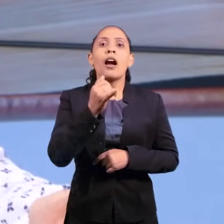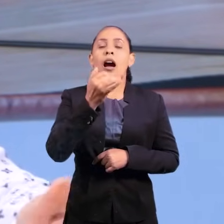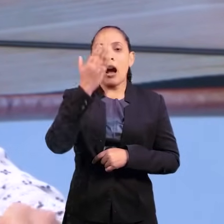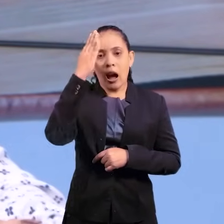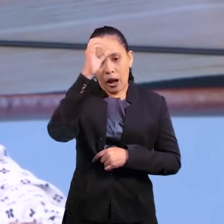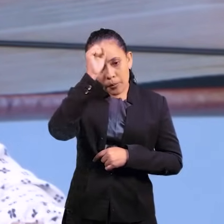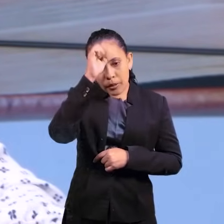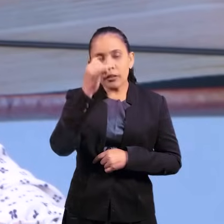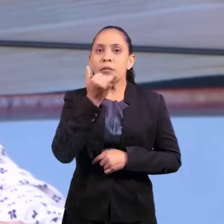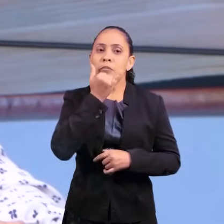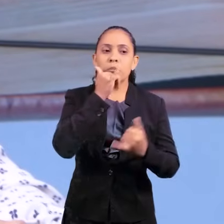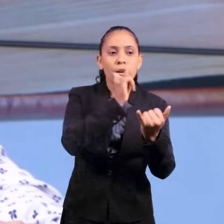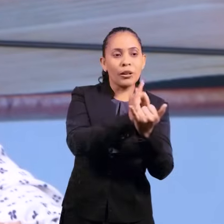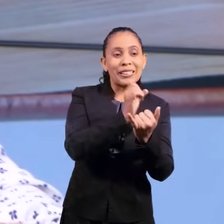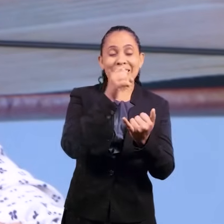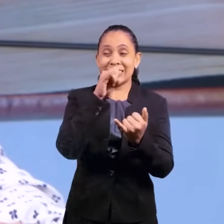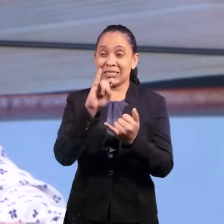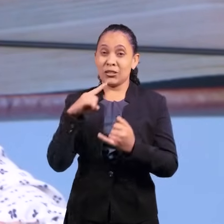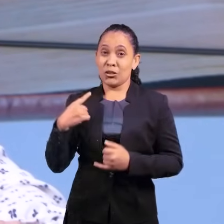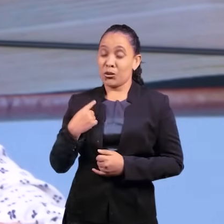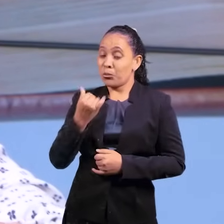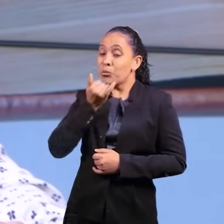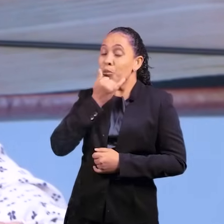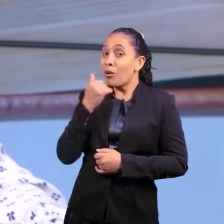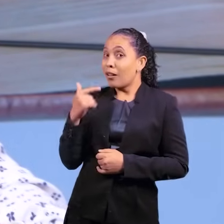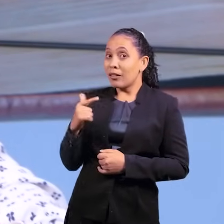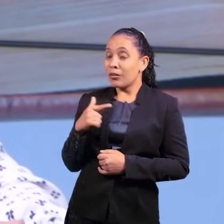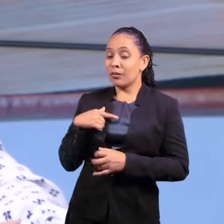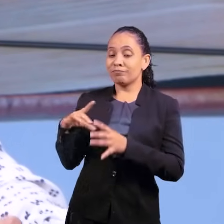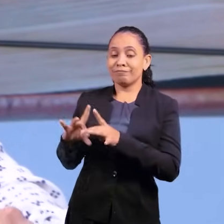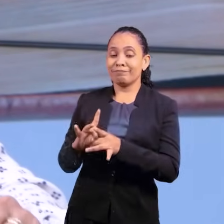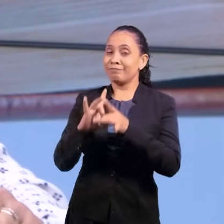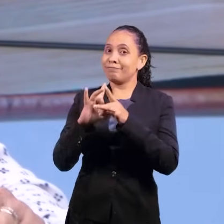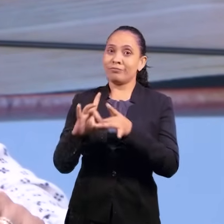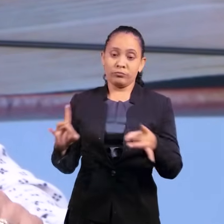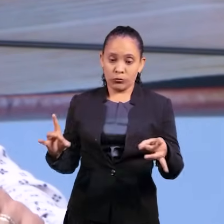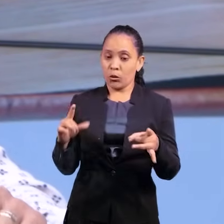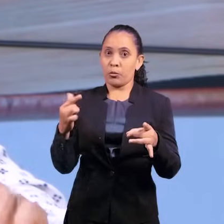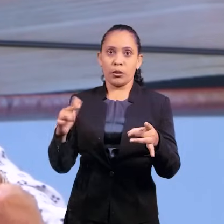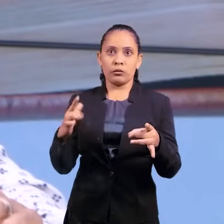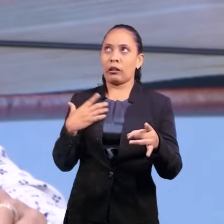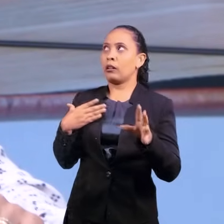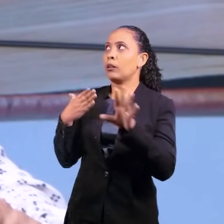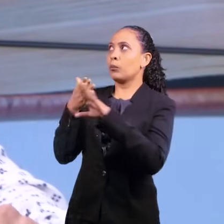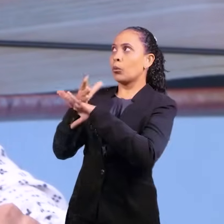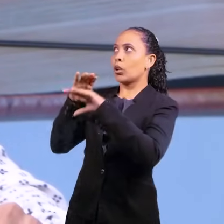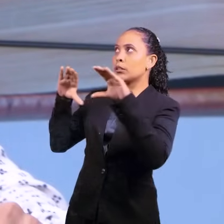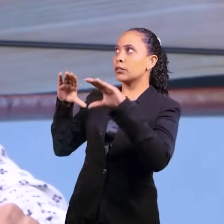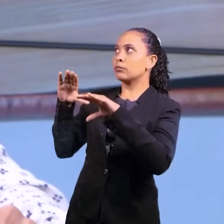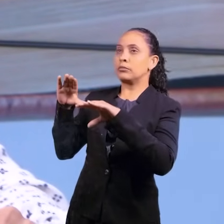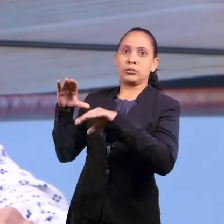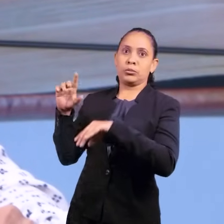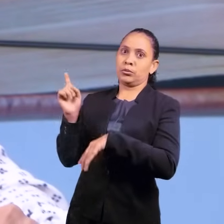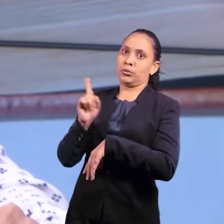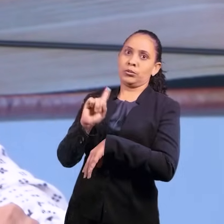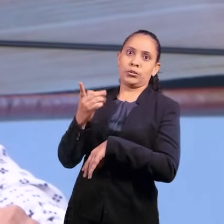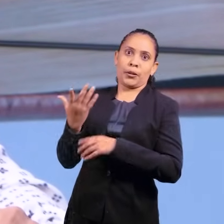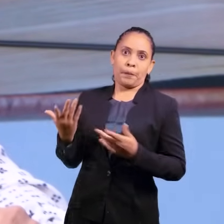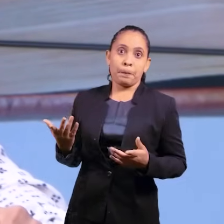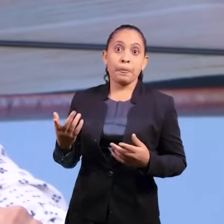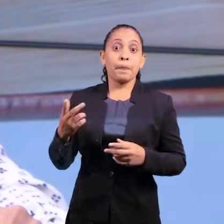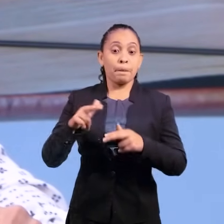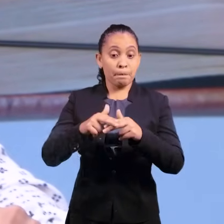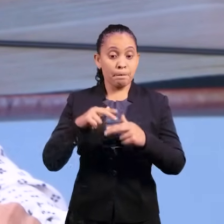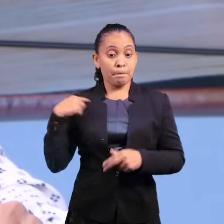o perdão, nós não temos comunhão com o Senhor e não vamos morar no céu. Então, é um bom incentivo para nós todos buscarmos